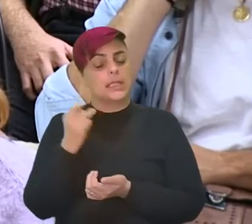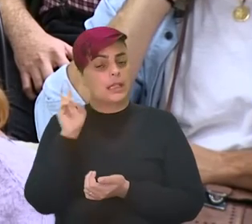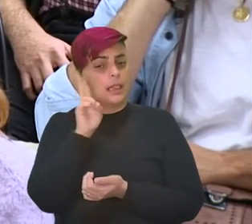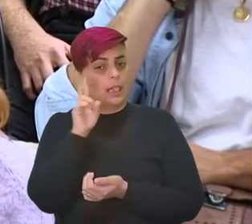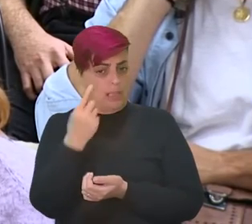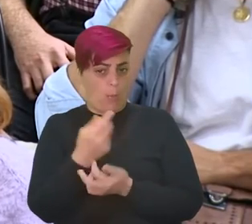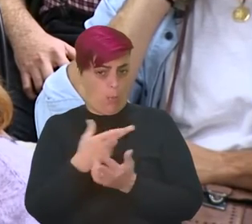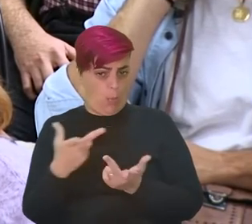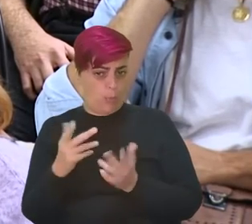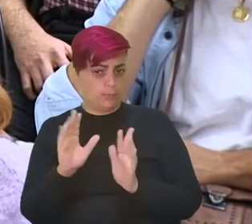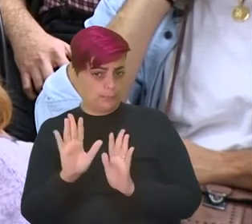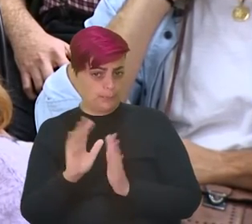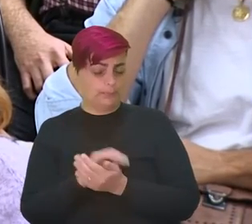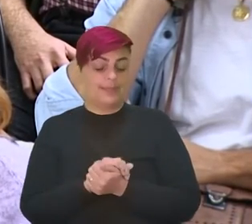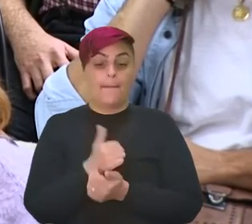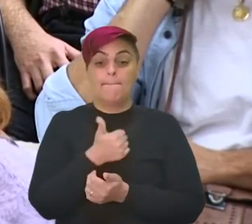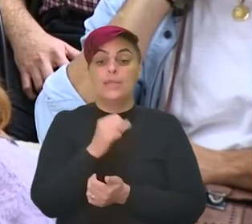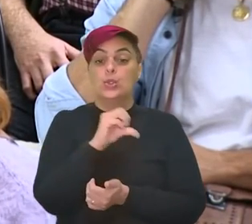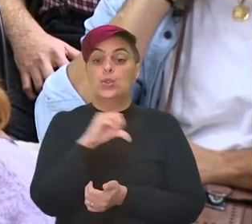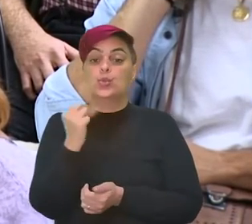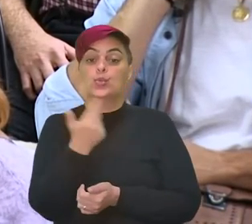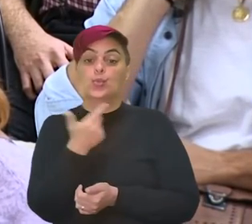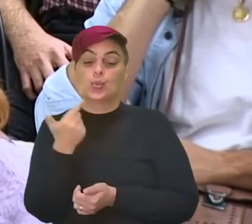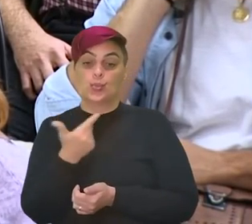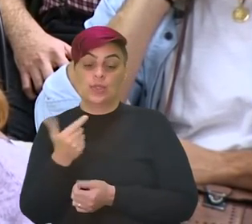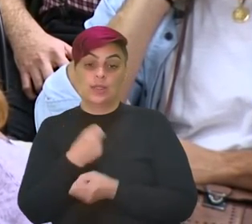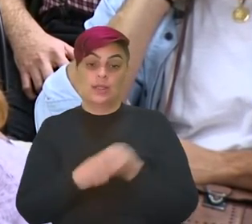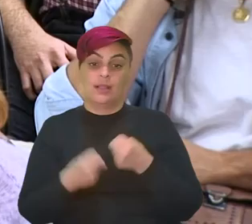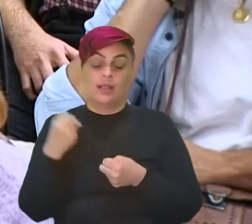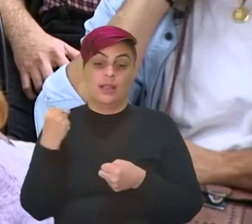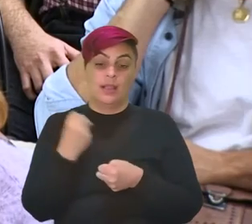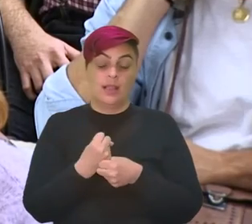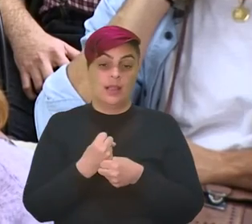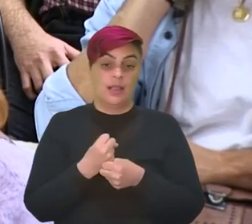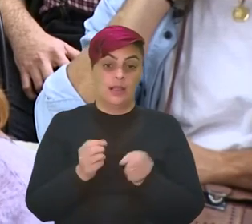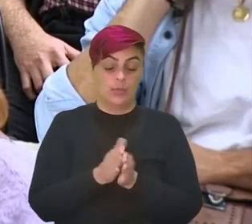Queria lembrar uma coisa, que é a seguinte. 1922 é o